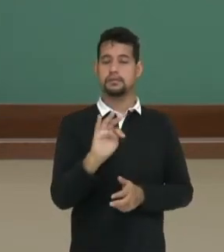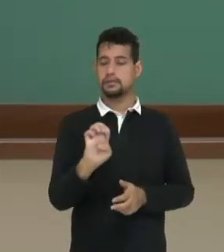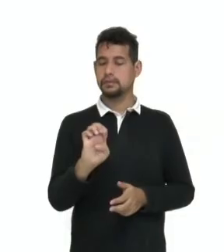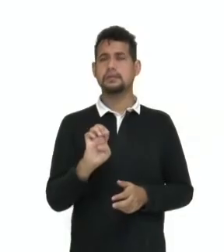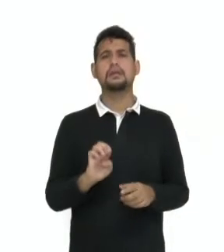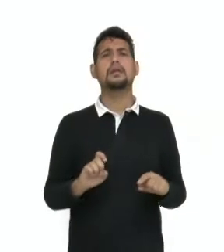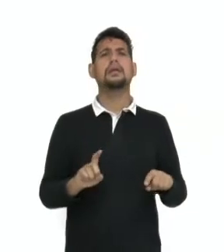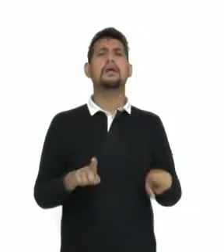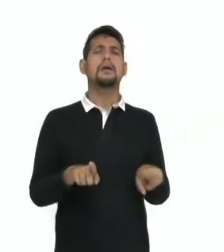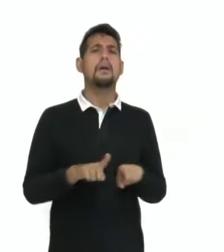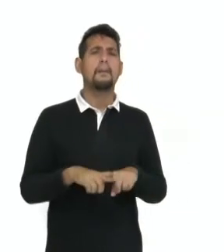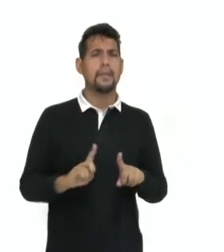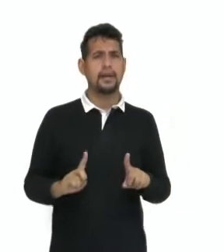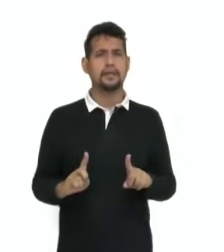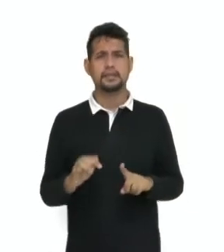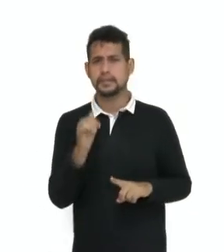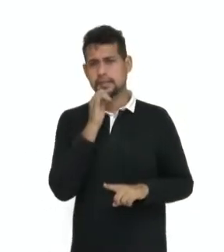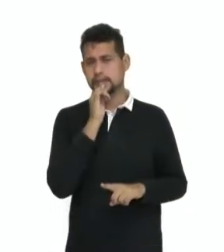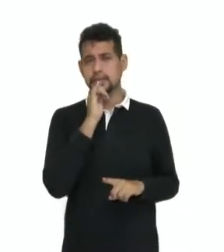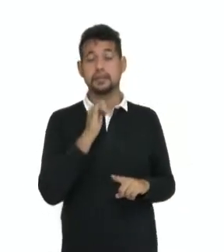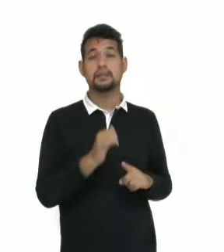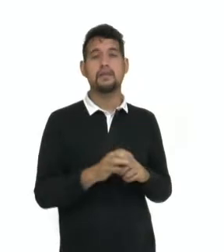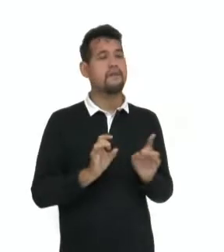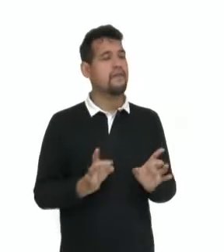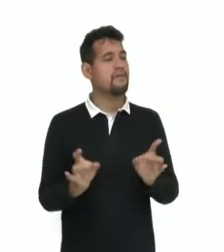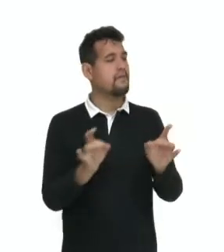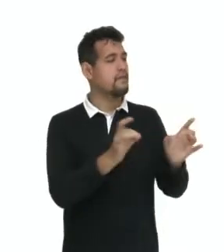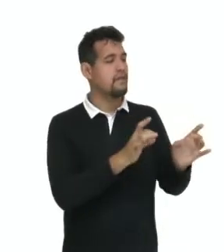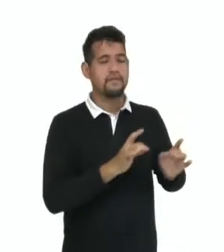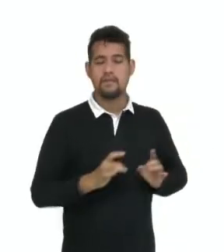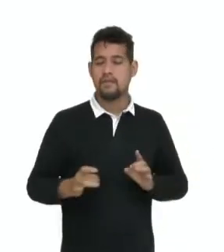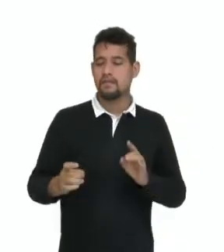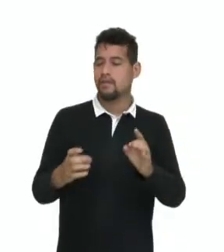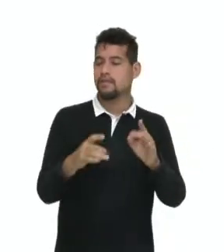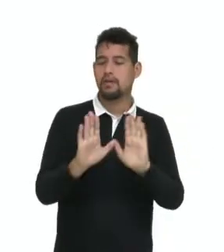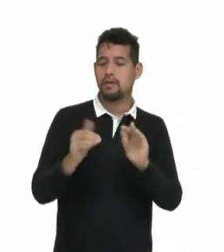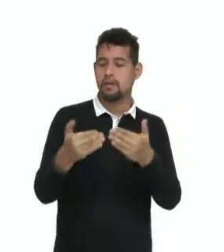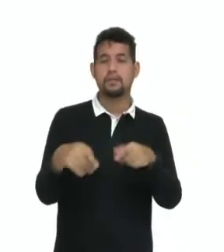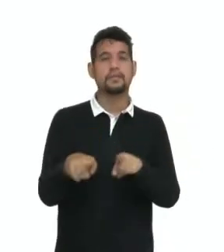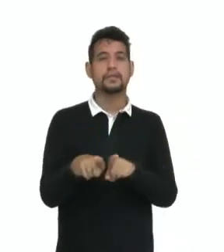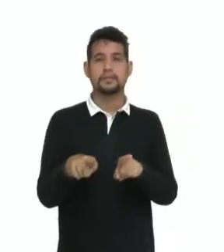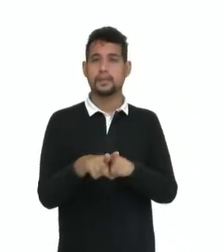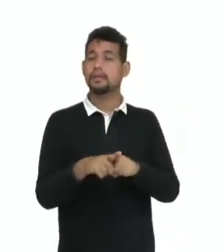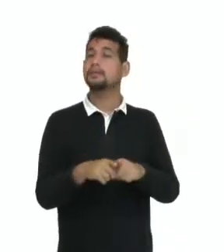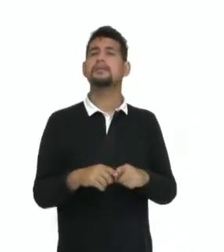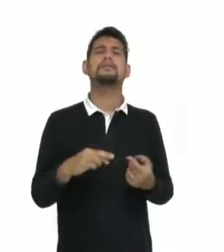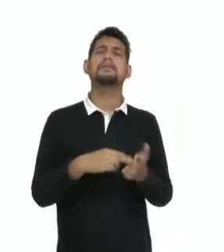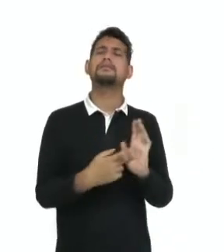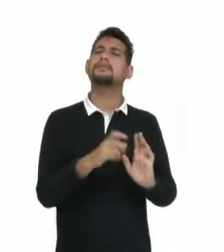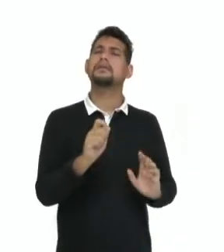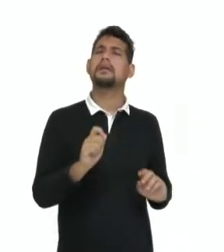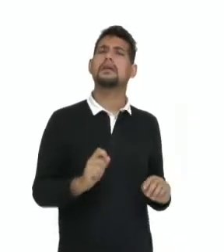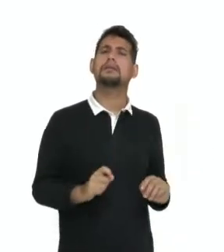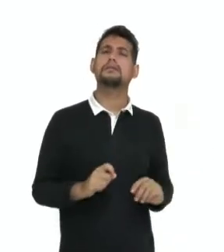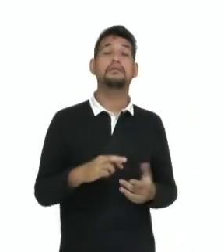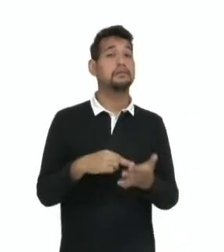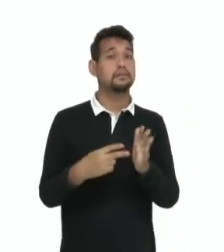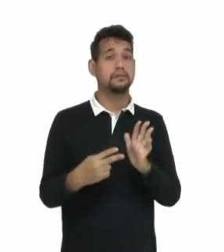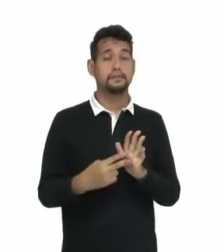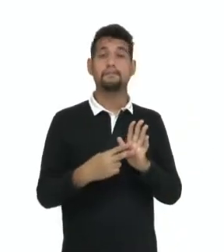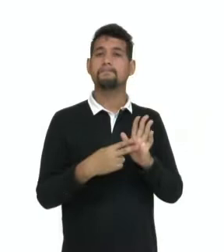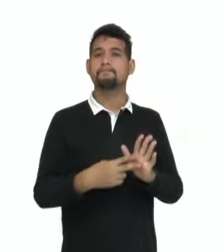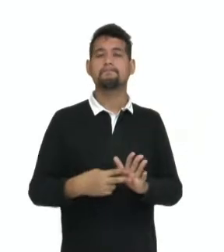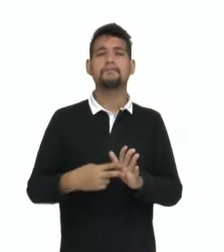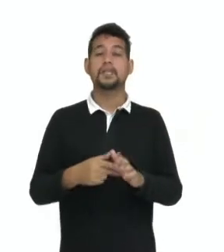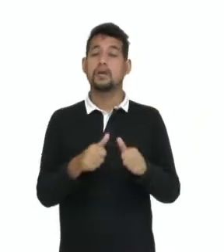as relações, né, de mercado entre a elite, né, o Centro-Sul, levaram, portanto, aí a